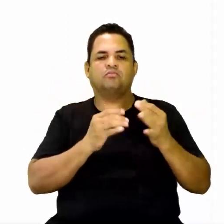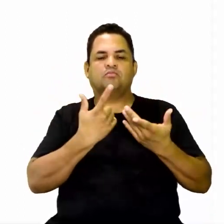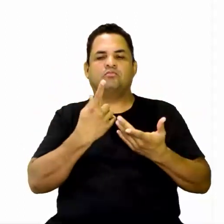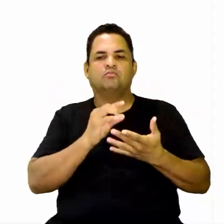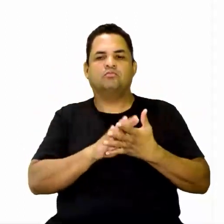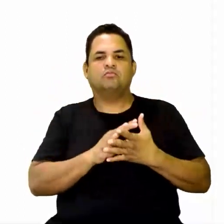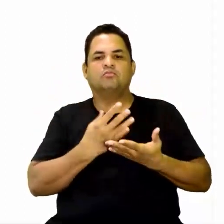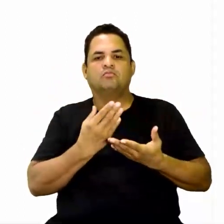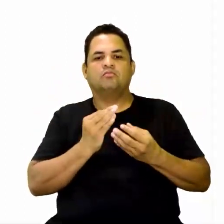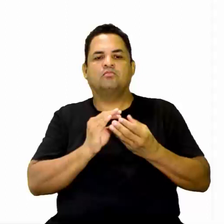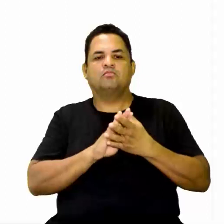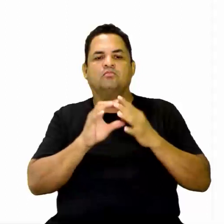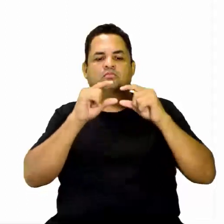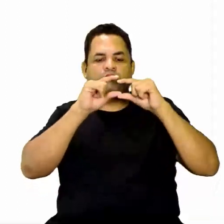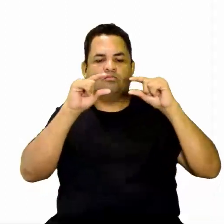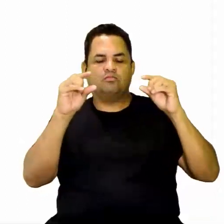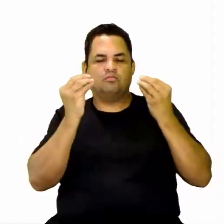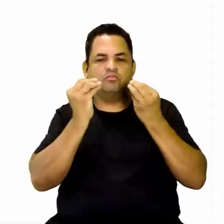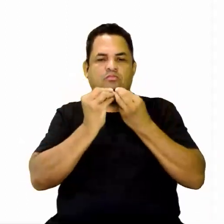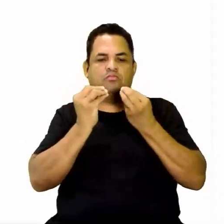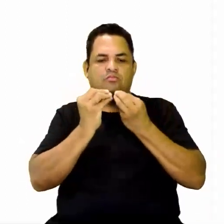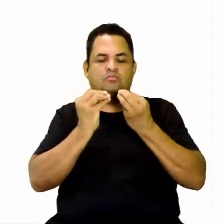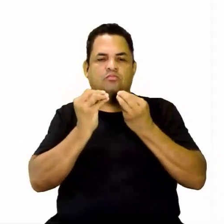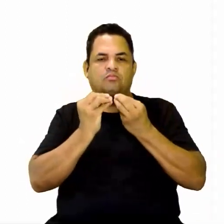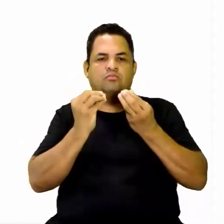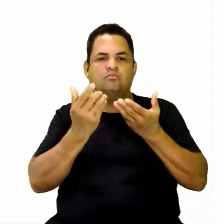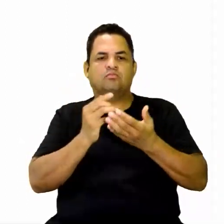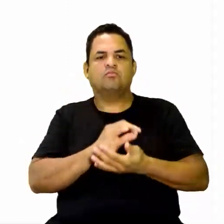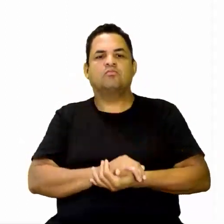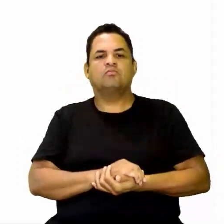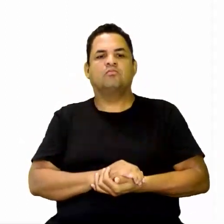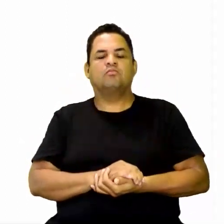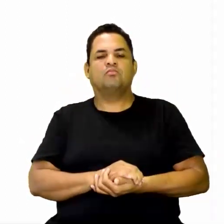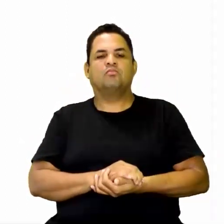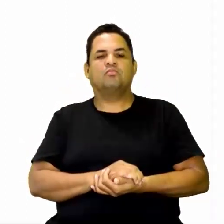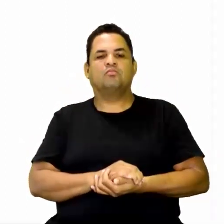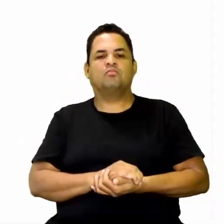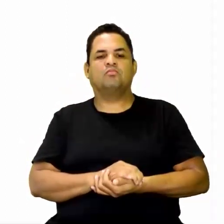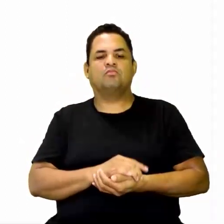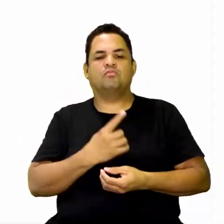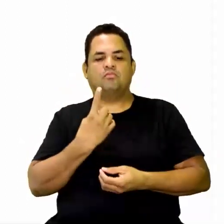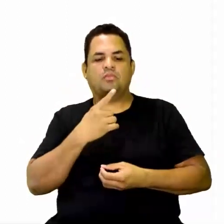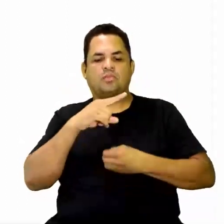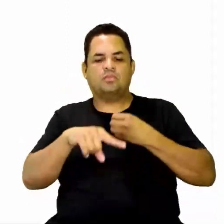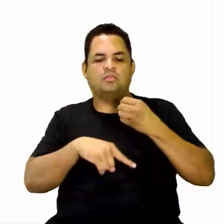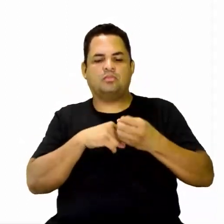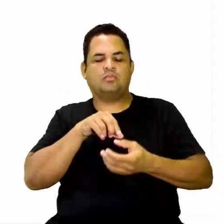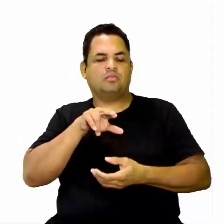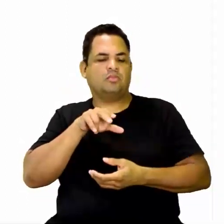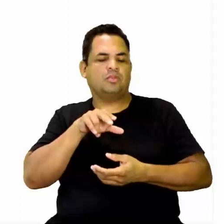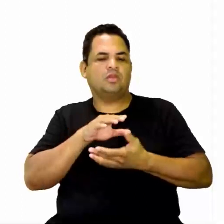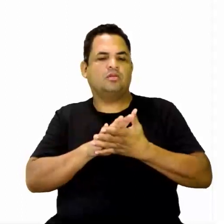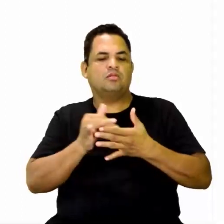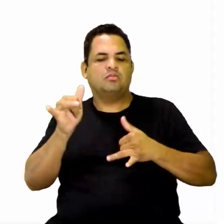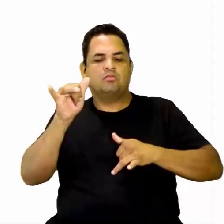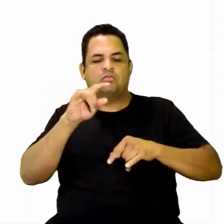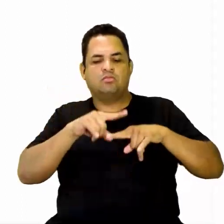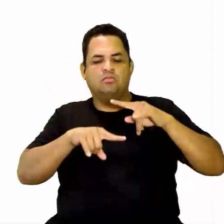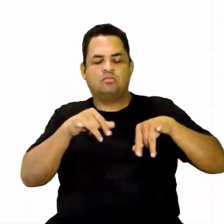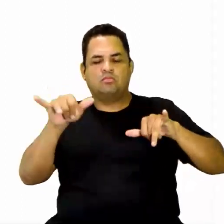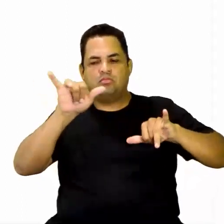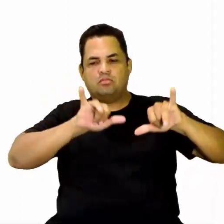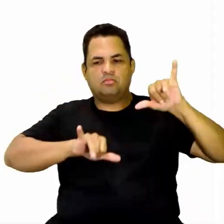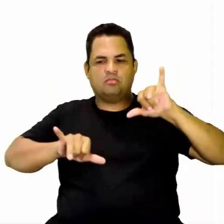cuja molécula formada pelo átomos de um mesmo elemento químico, e as substâncias compostas